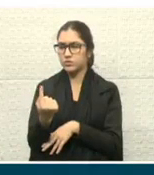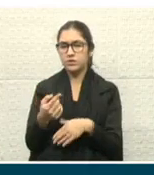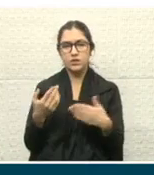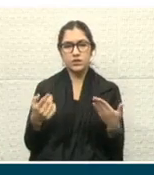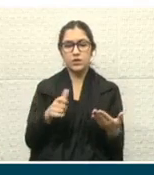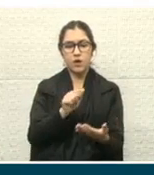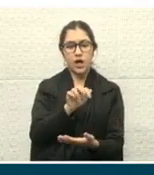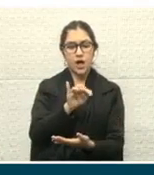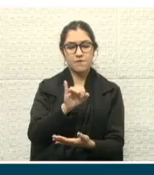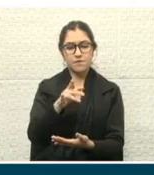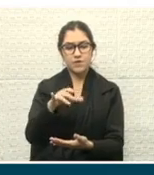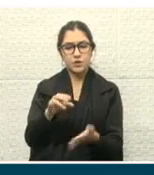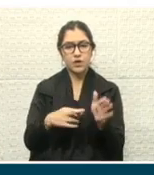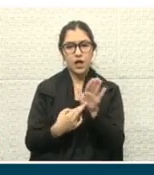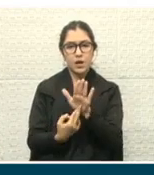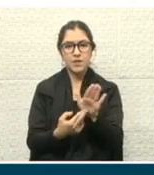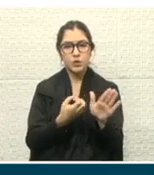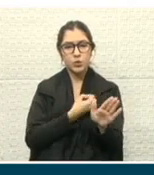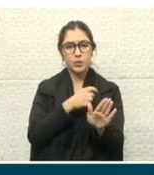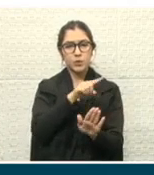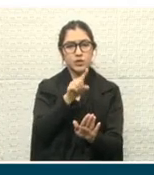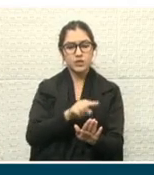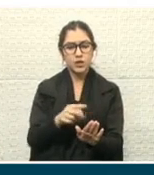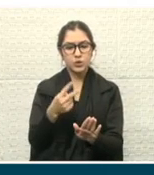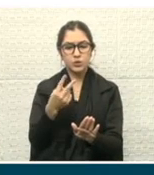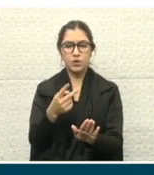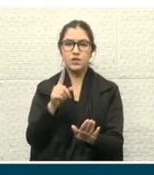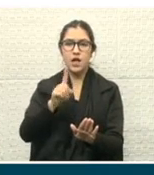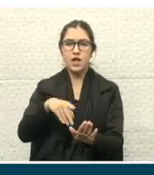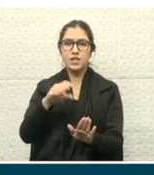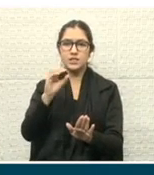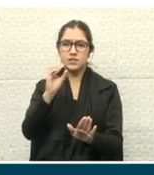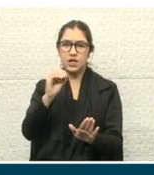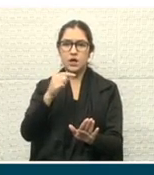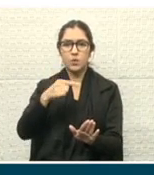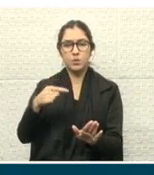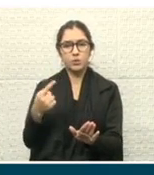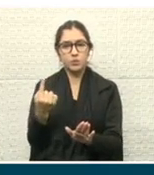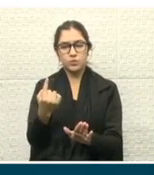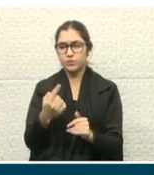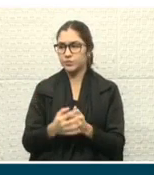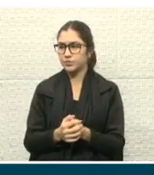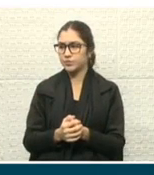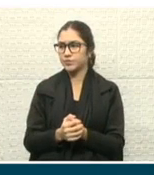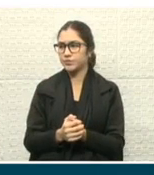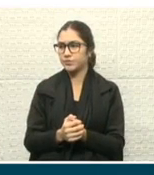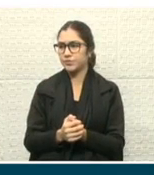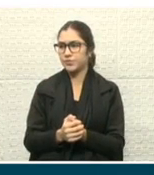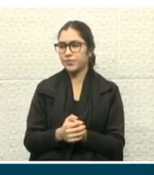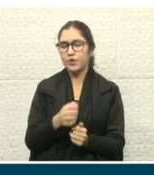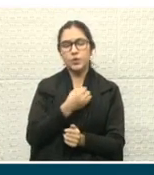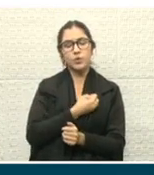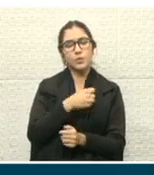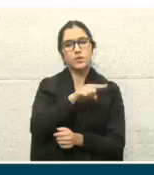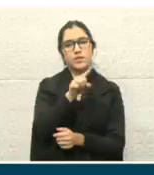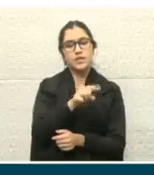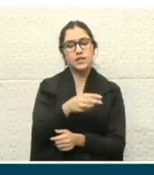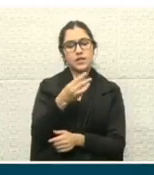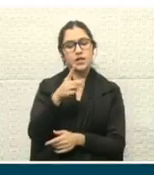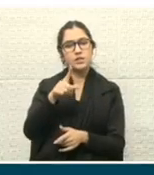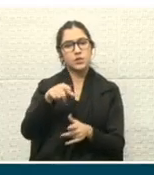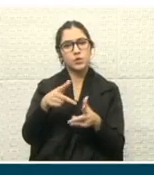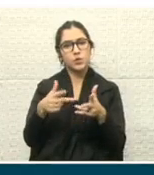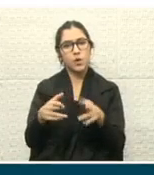Então, o afixo que representa o número Z2 é 0 menos 1. O número Z3 é igual